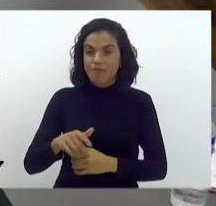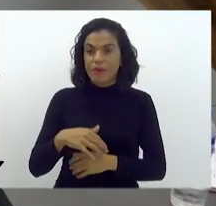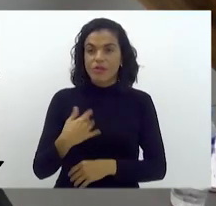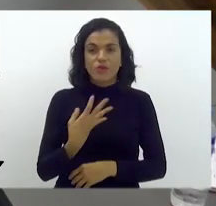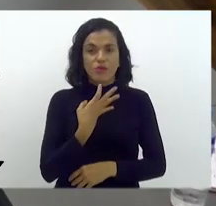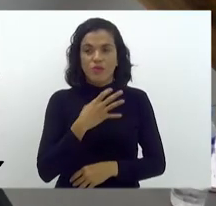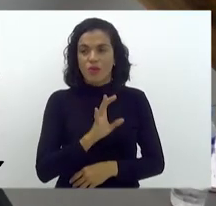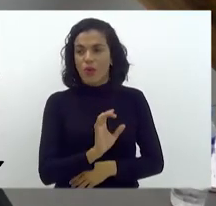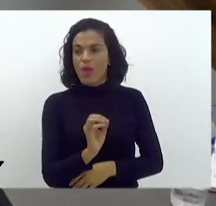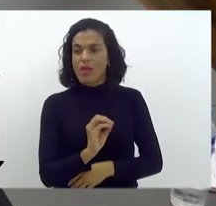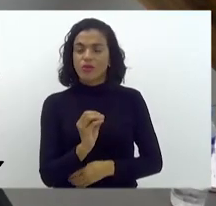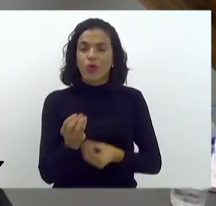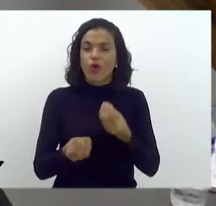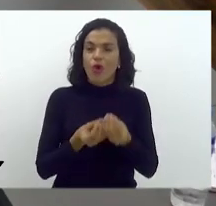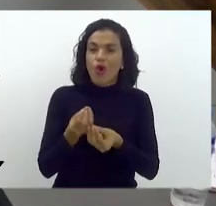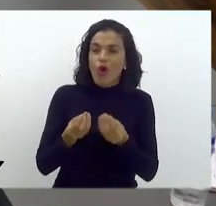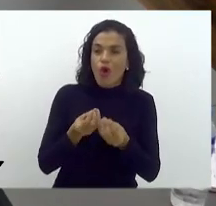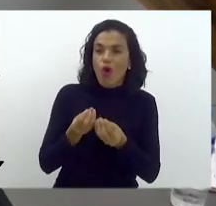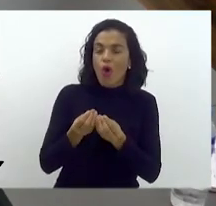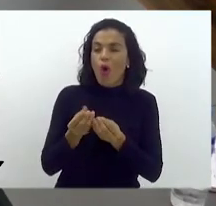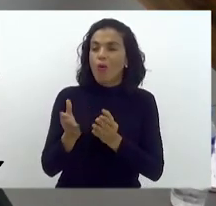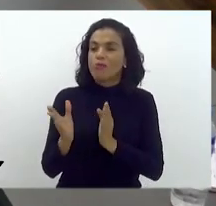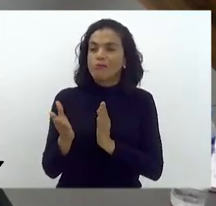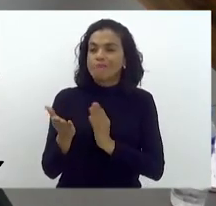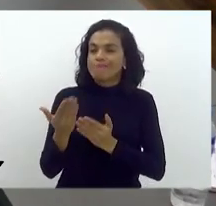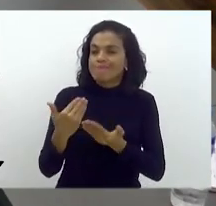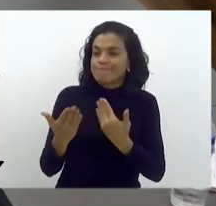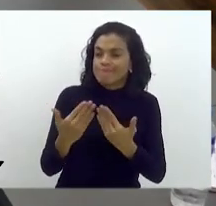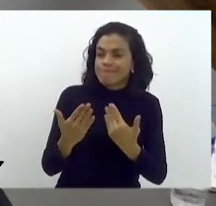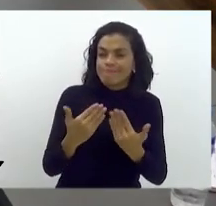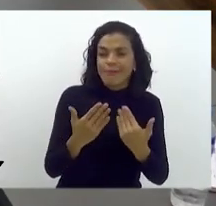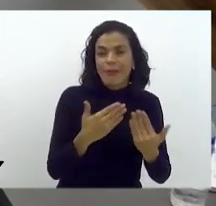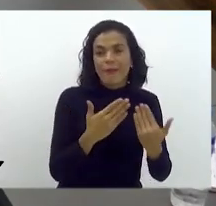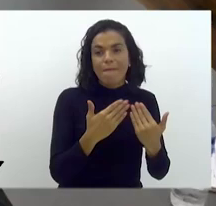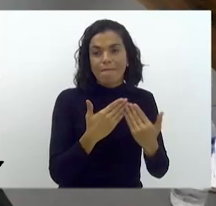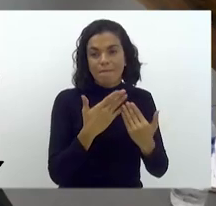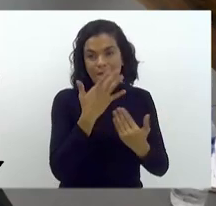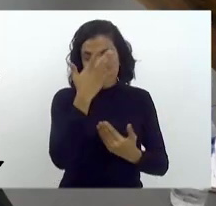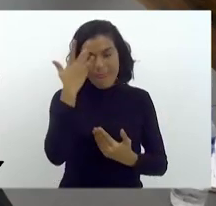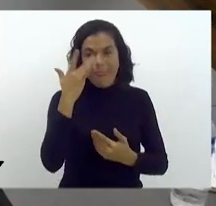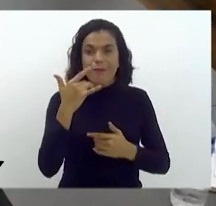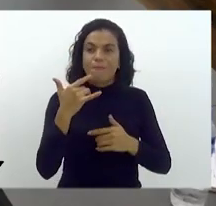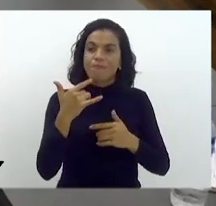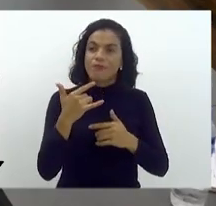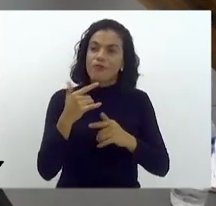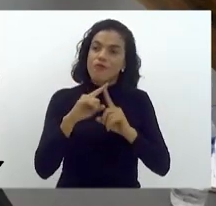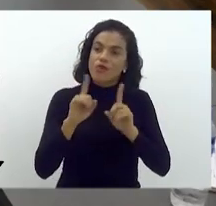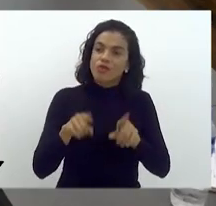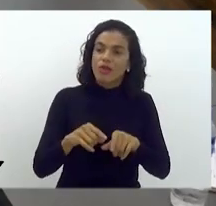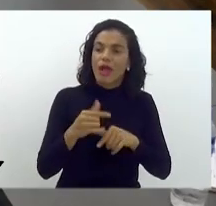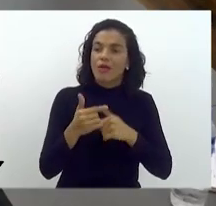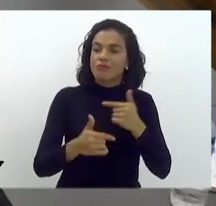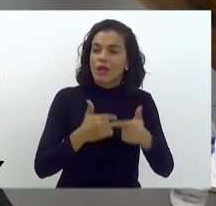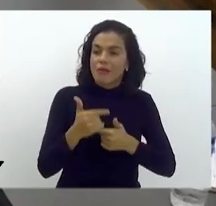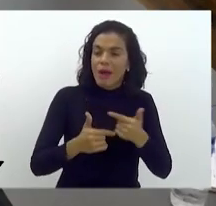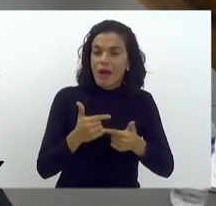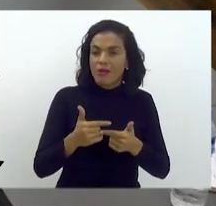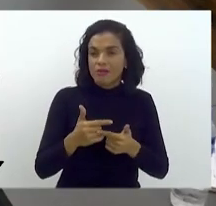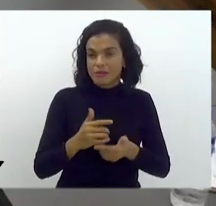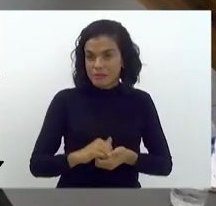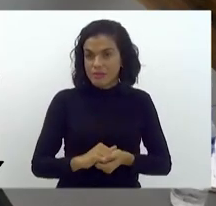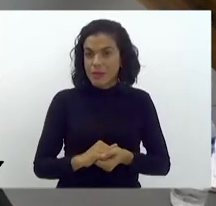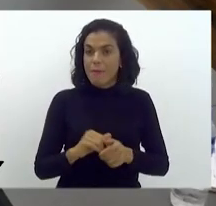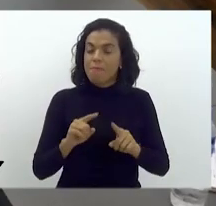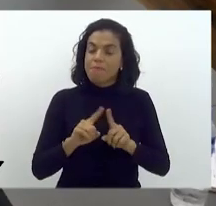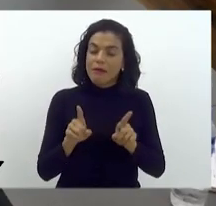conhece o caminho de comunicação com os provedores de serviços né então isso tudo tem a ver com capacitação Mas eu acredito também que